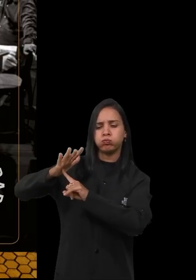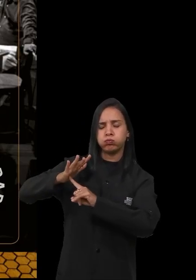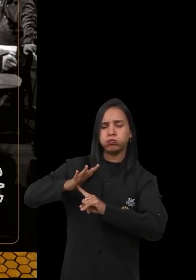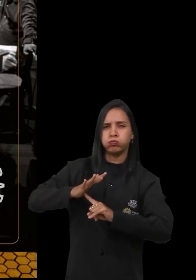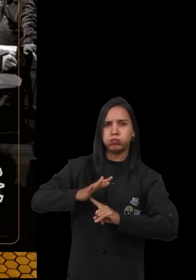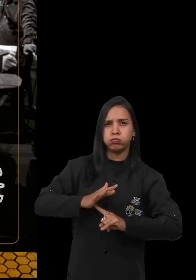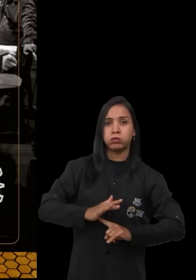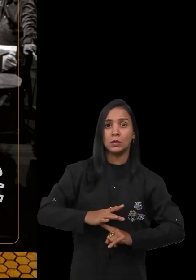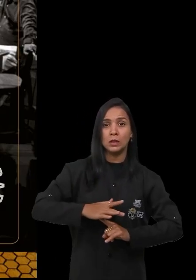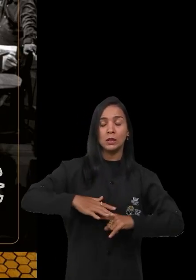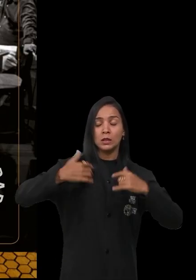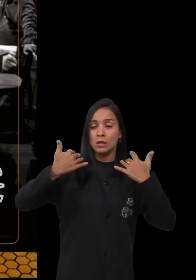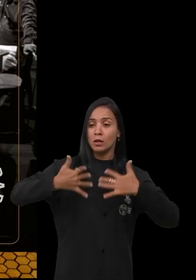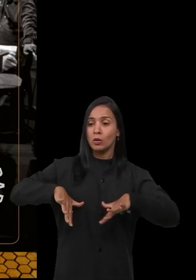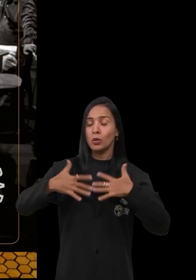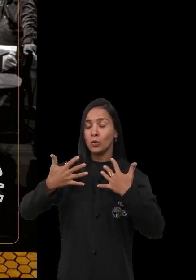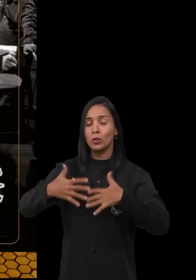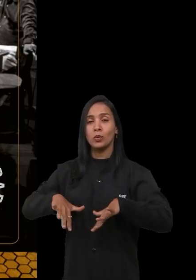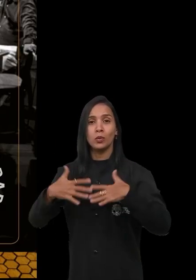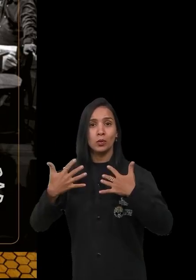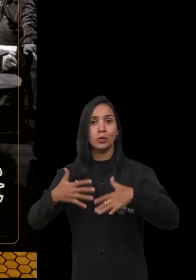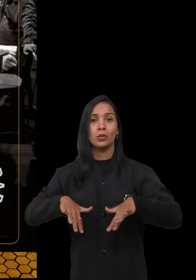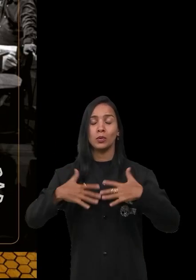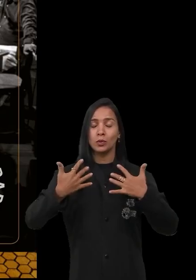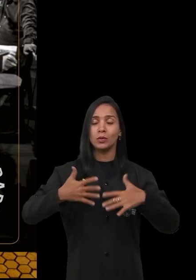Que sufoco